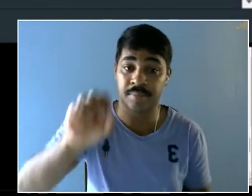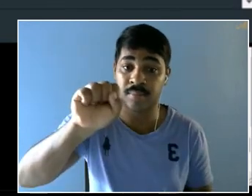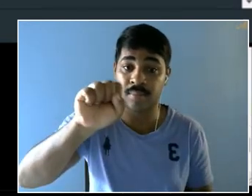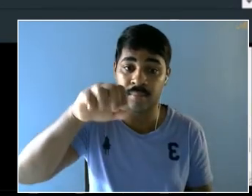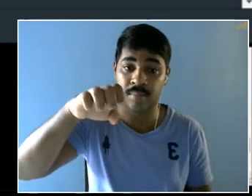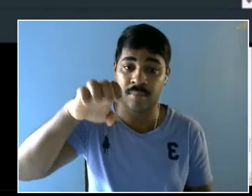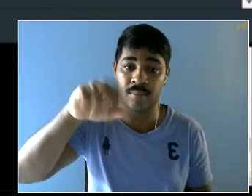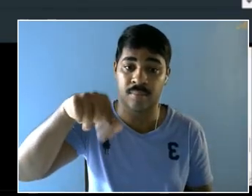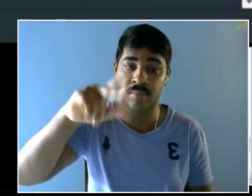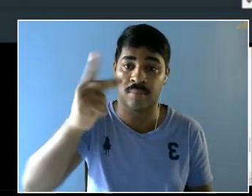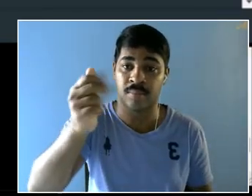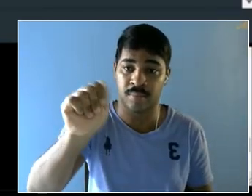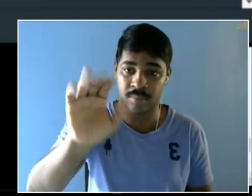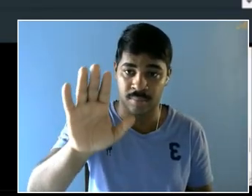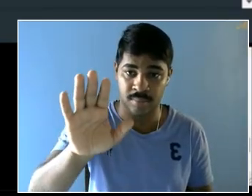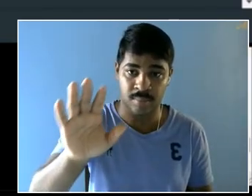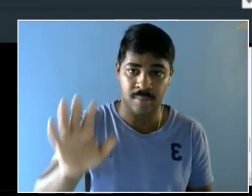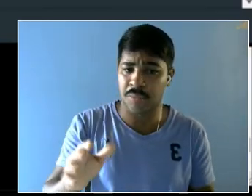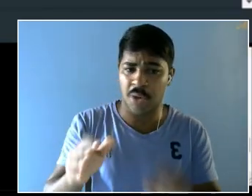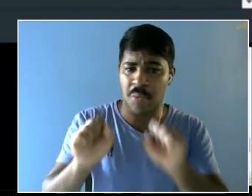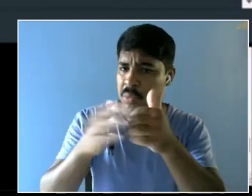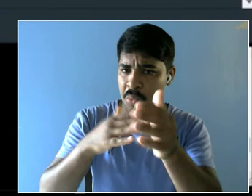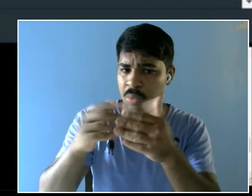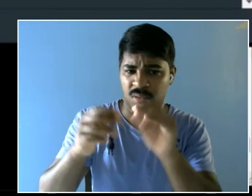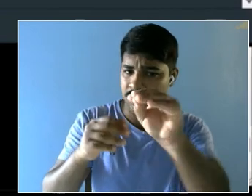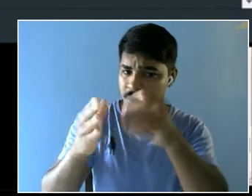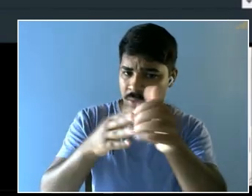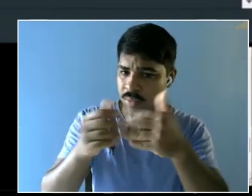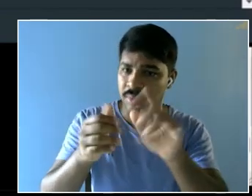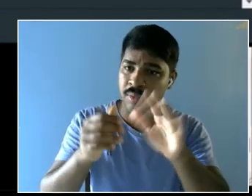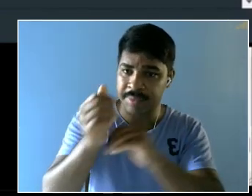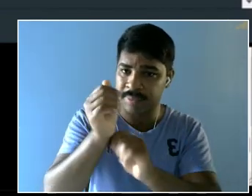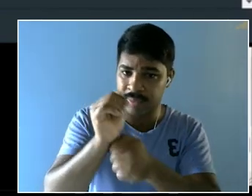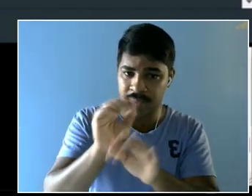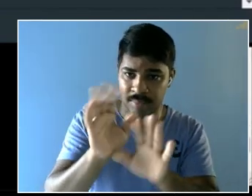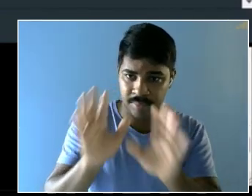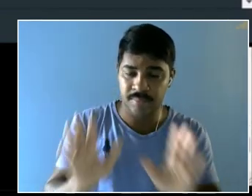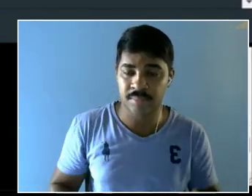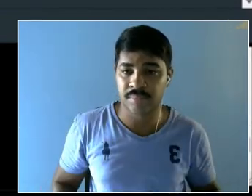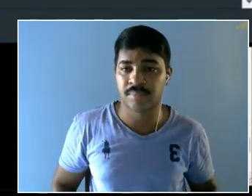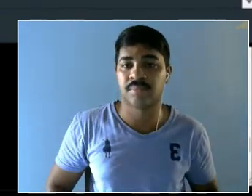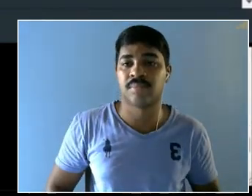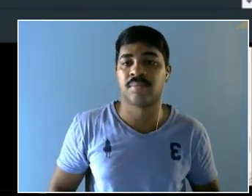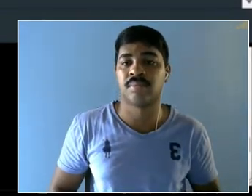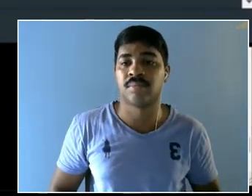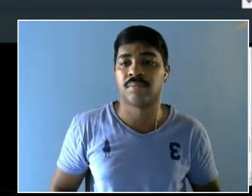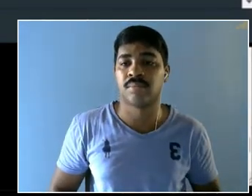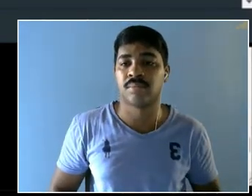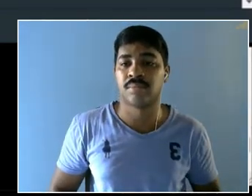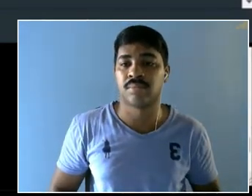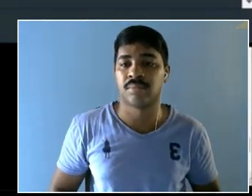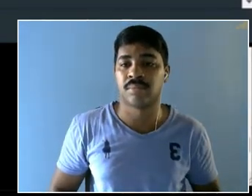aqui no enquanto. Esse valor aqui pode ser qualquer coisa, só para ter algum valor. Podia até ser nada. Eu vou deixar nada, assim fica